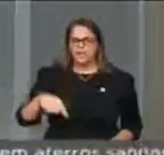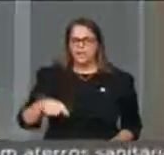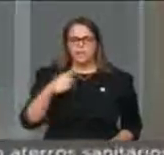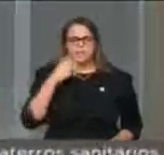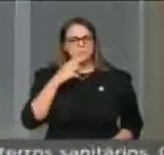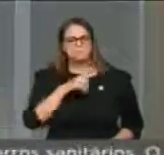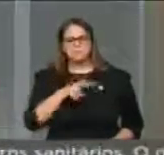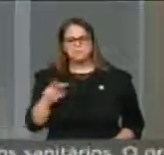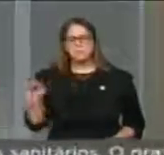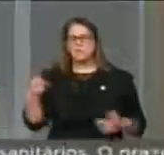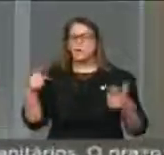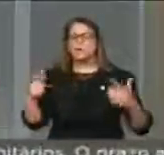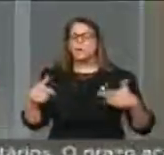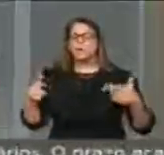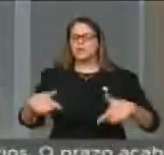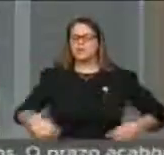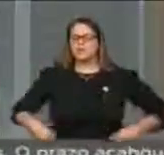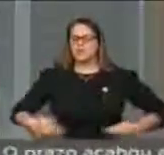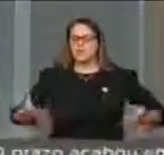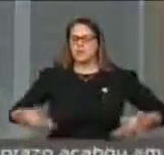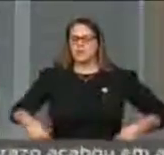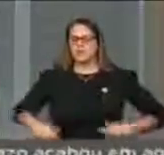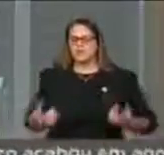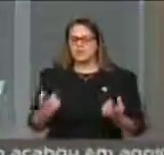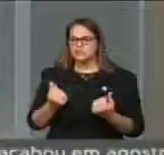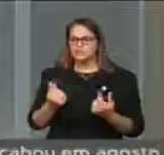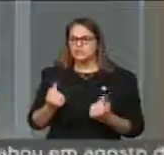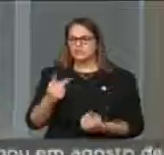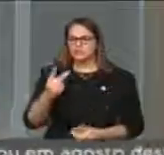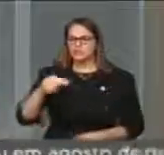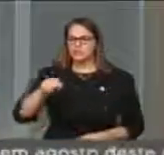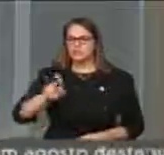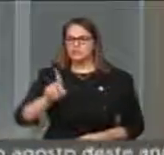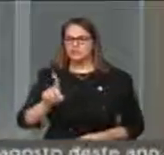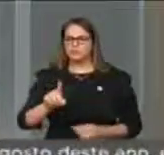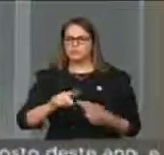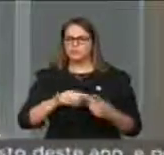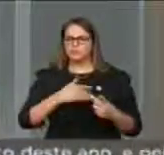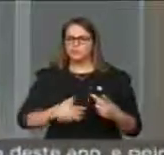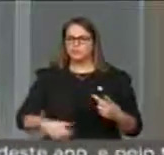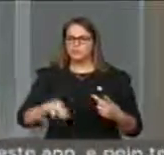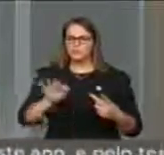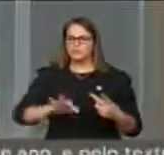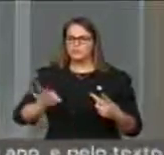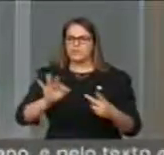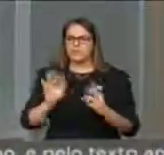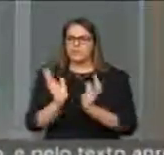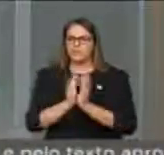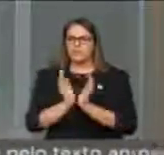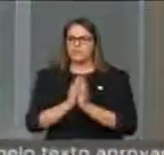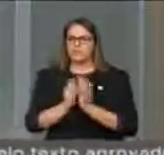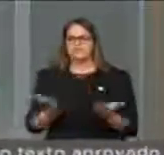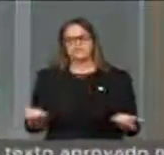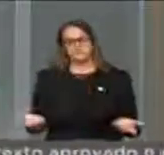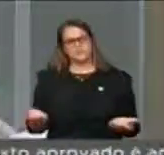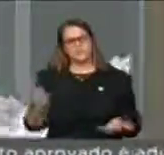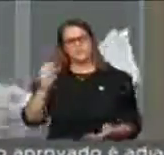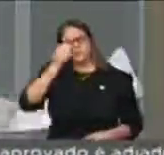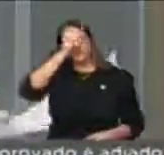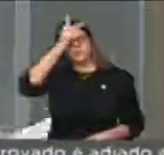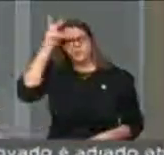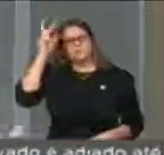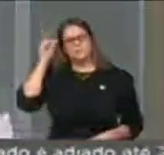foi aplicado esse valor tão alto pelo PNUD e pelo governo federal em Palmas. Meu prefeito,